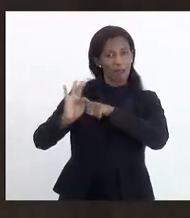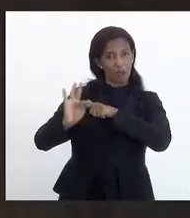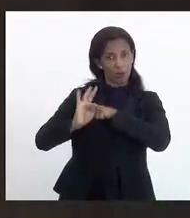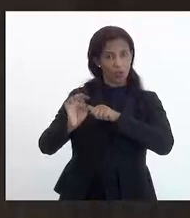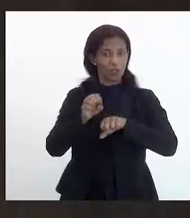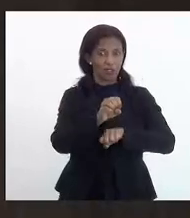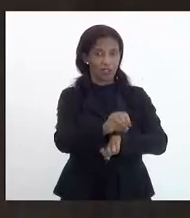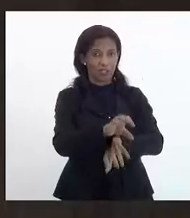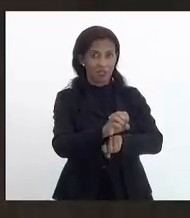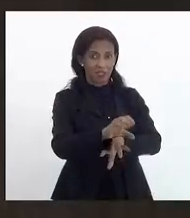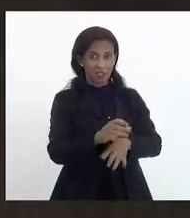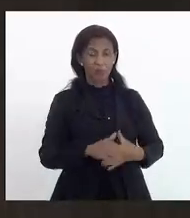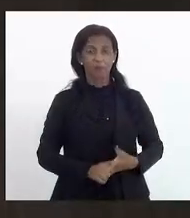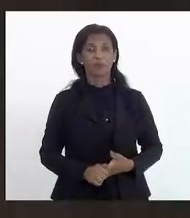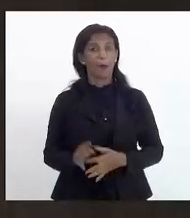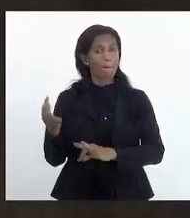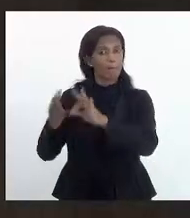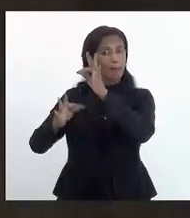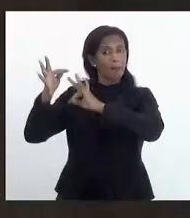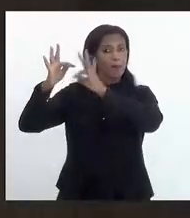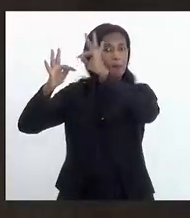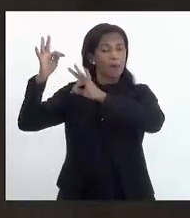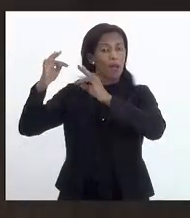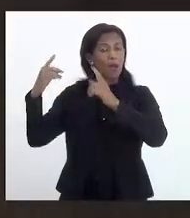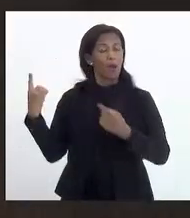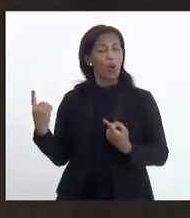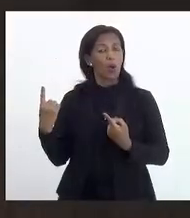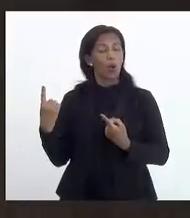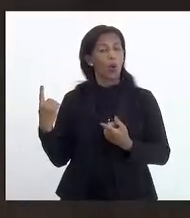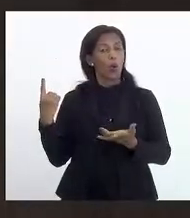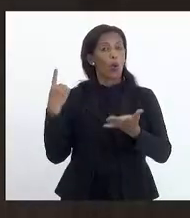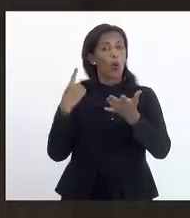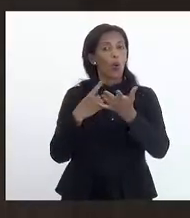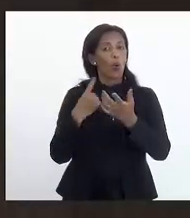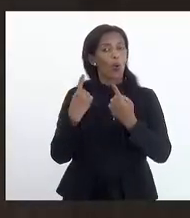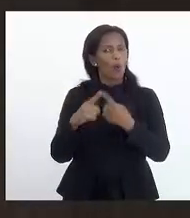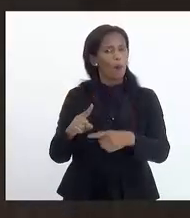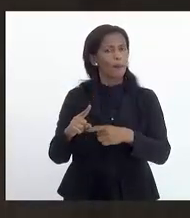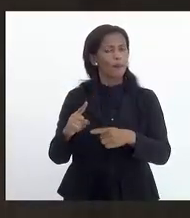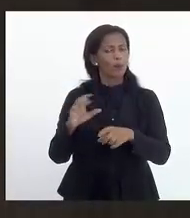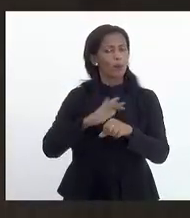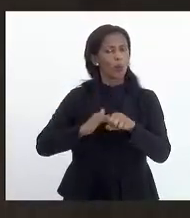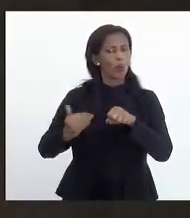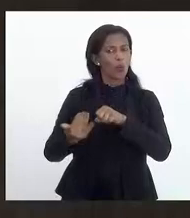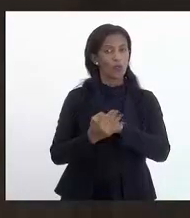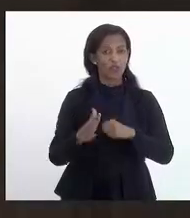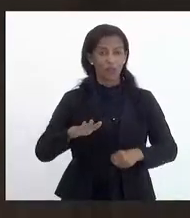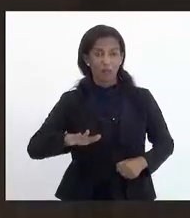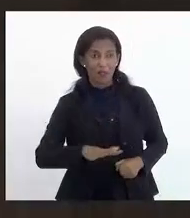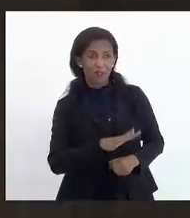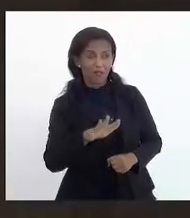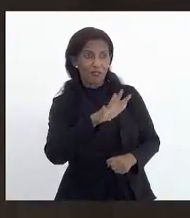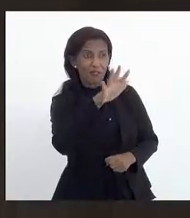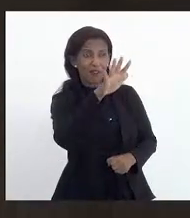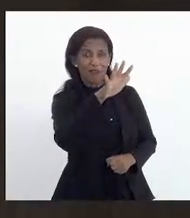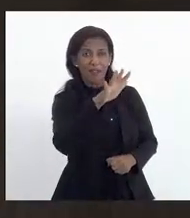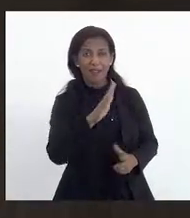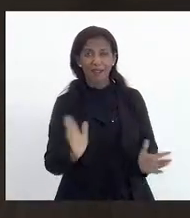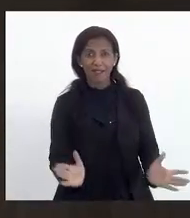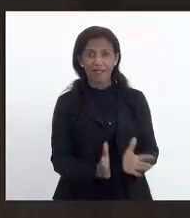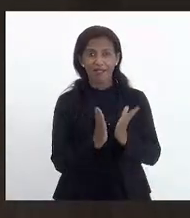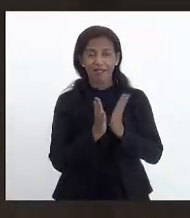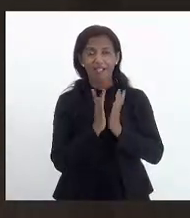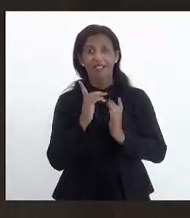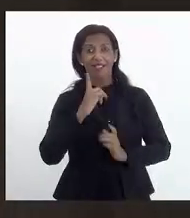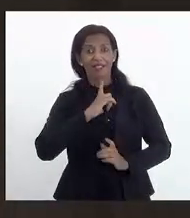né? Nesse sentido, o combate à Covid-19 nas favelas e periferia ganhou outro corpo com a